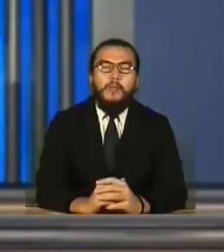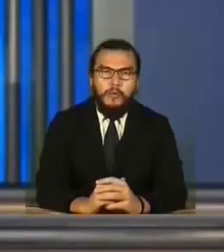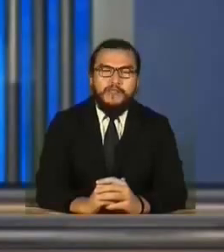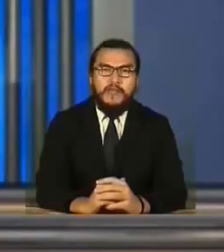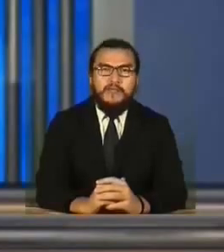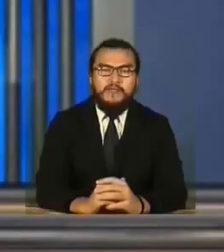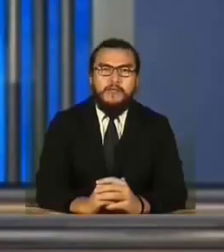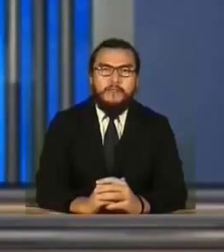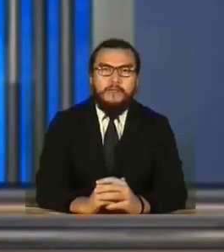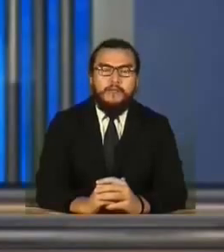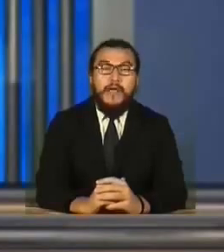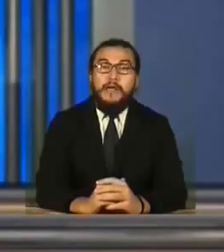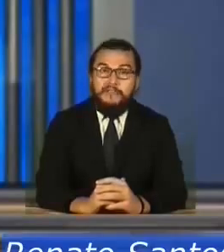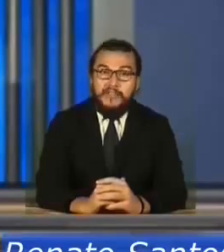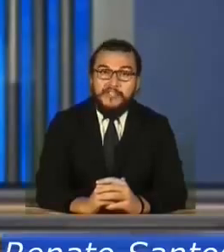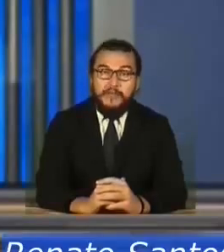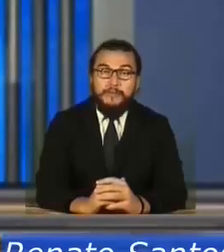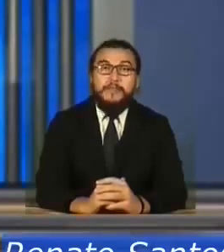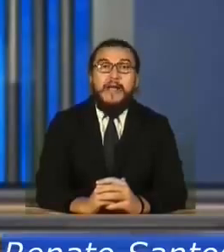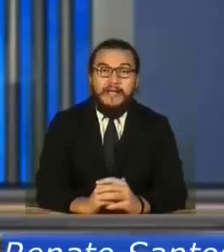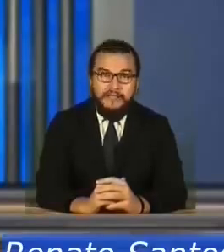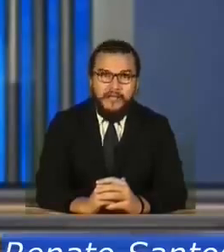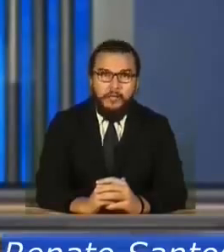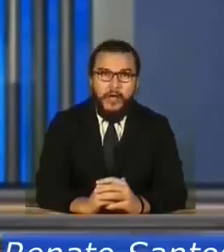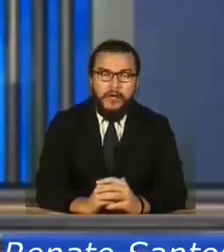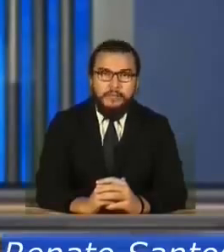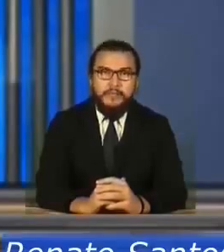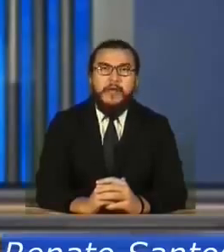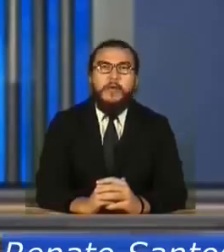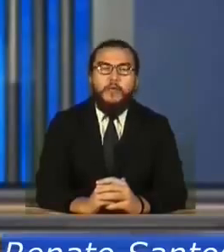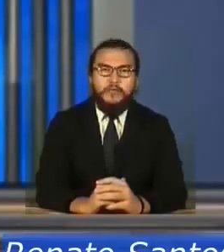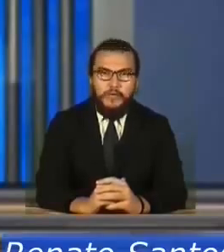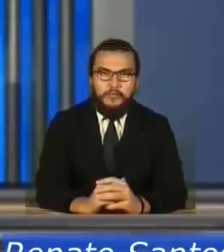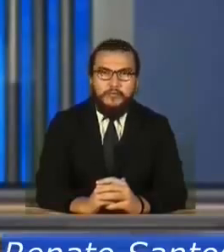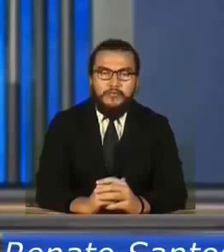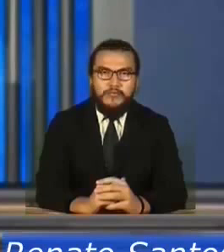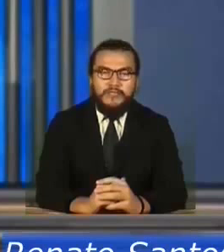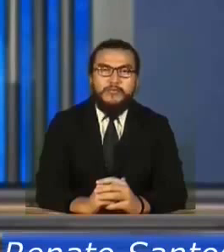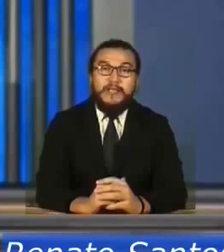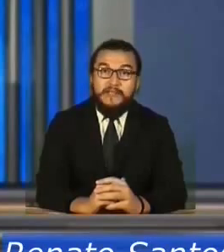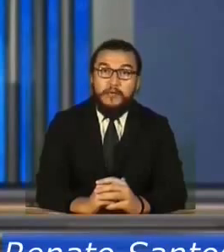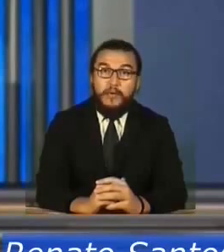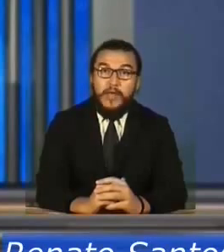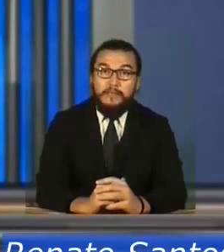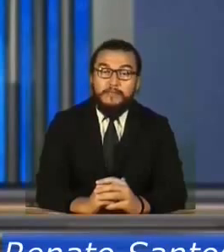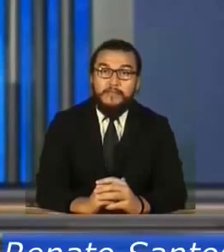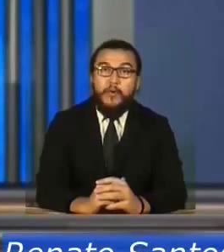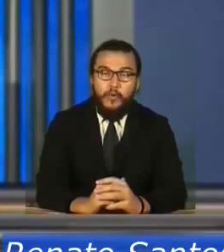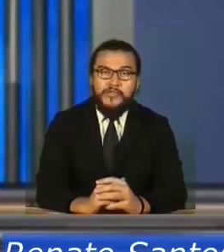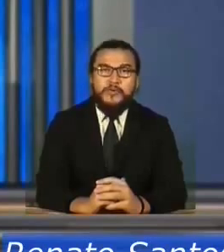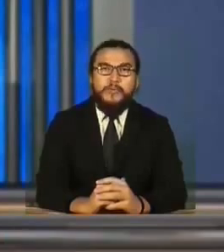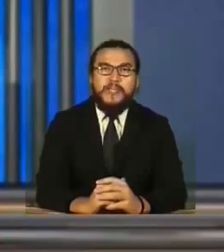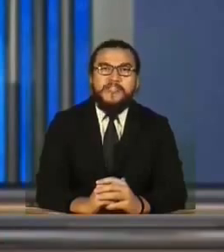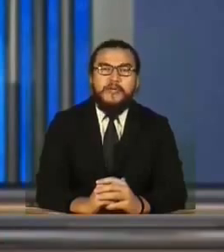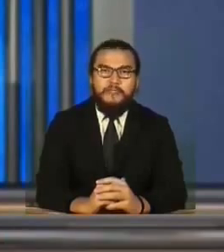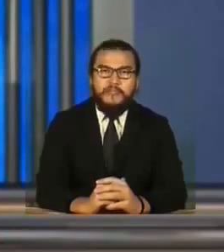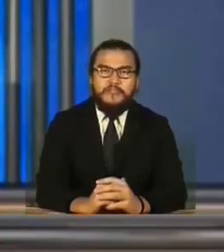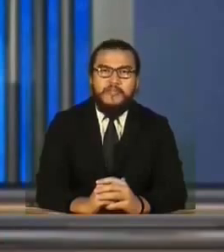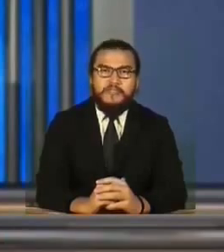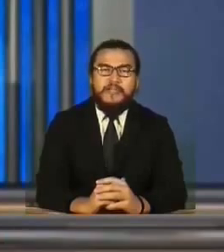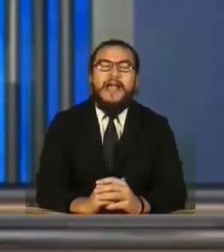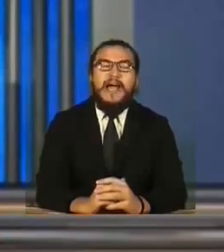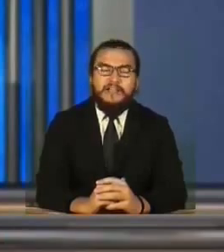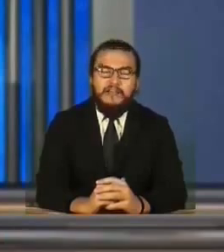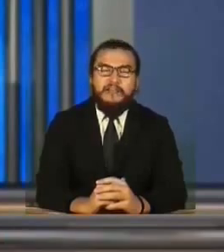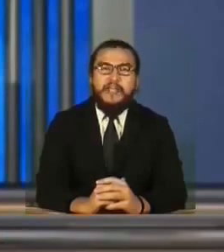Atenção, muita atenção. Veja, aqui agora, o conteúdo que o Daqui a Colar hoje compartilha